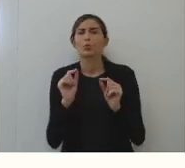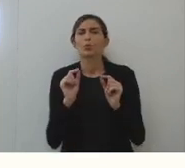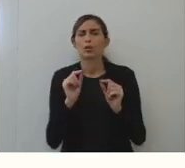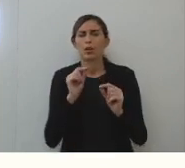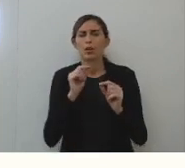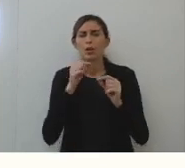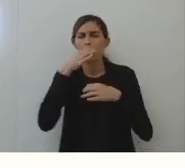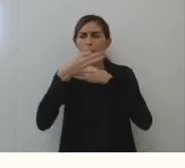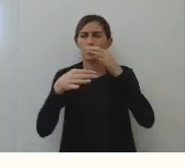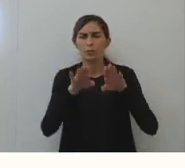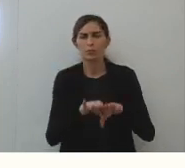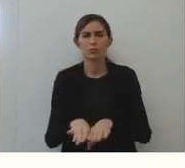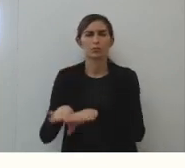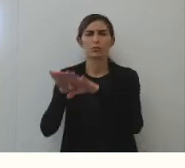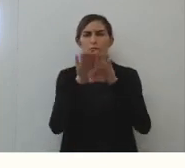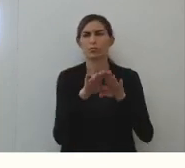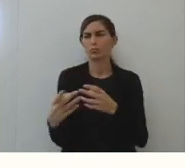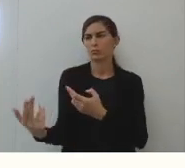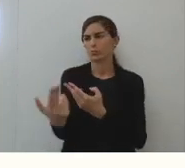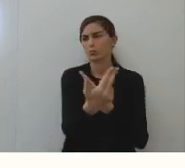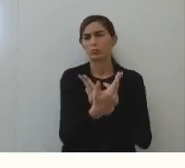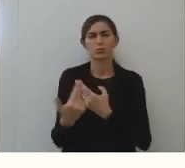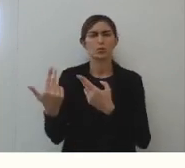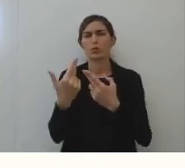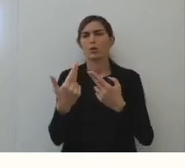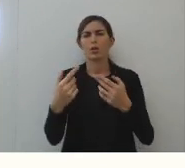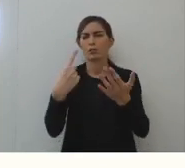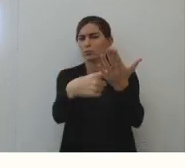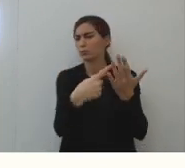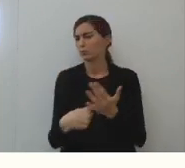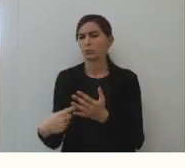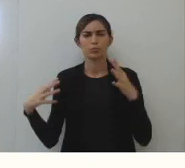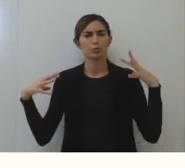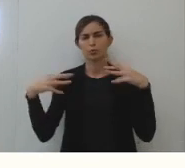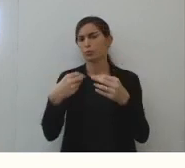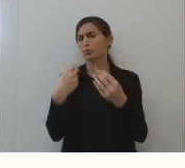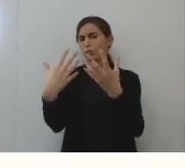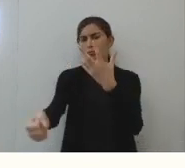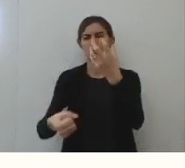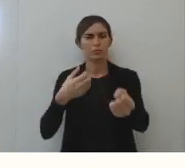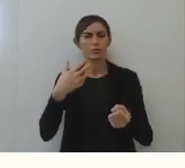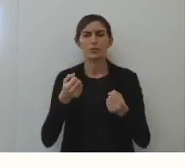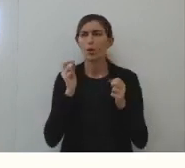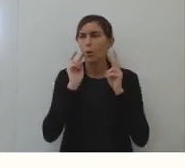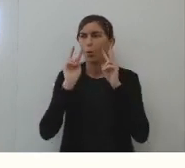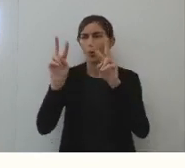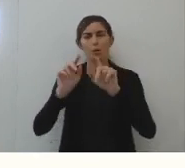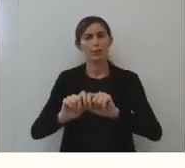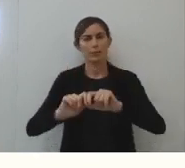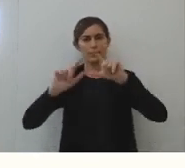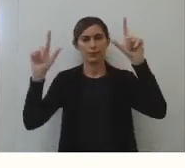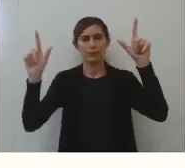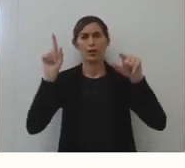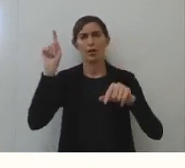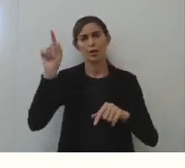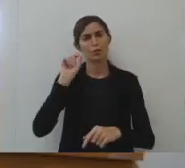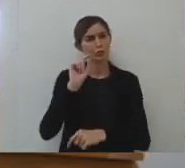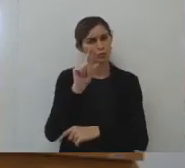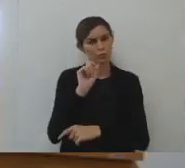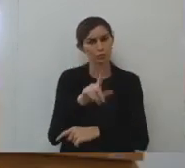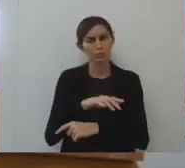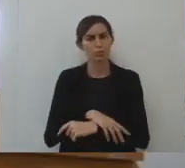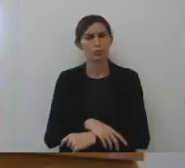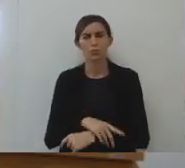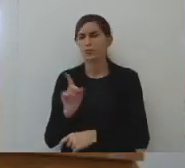senso comum? Senso comum é aquilo que é de comum acordo para todo mundo. Então, se eu olho para essa parede e digo que essa parede é